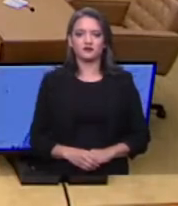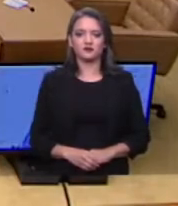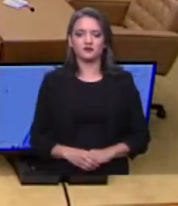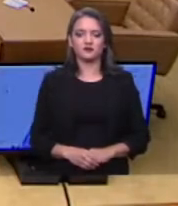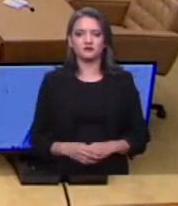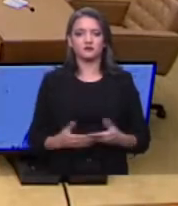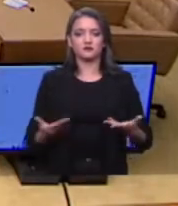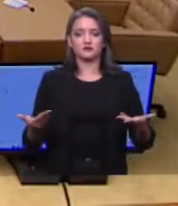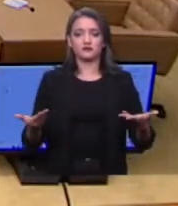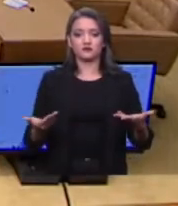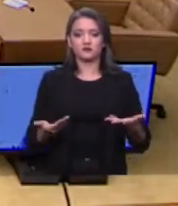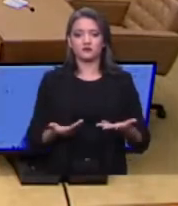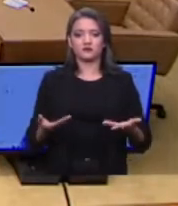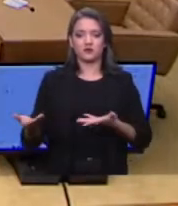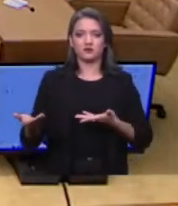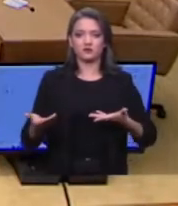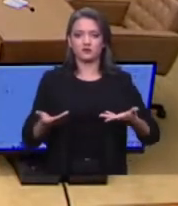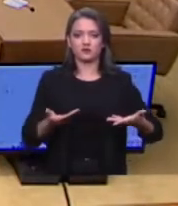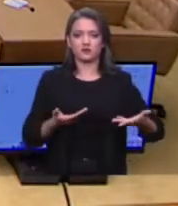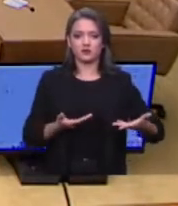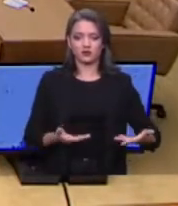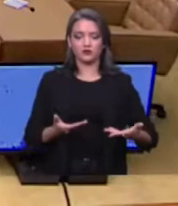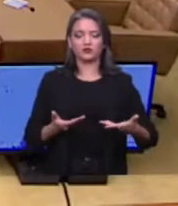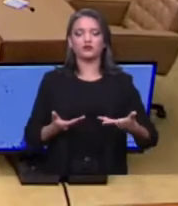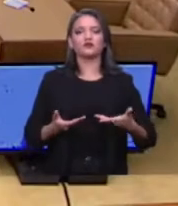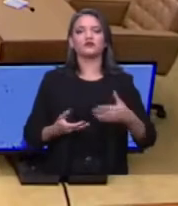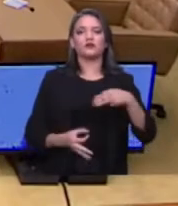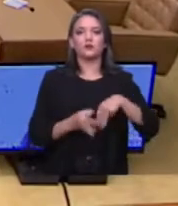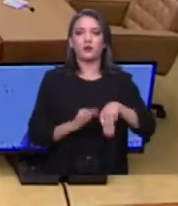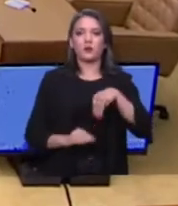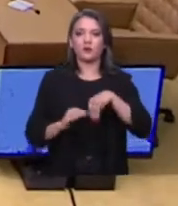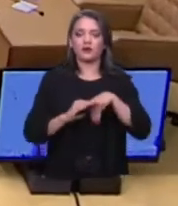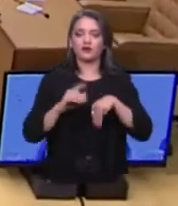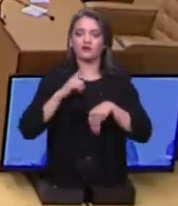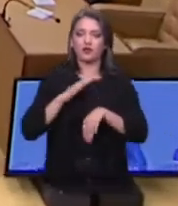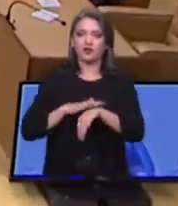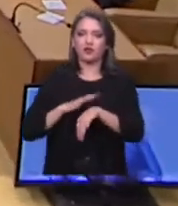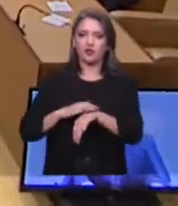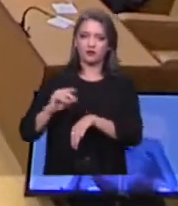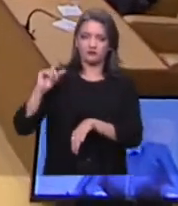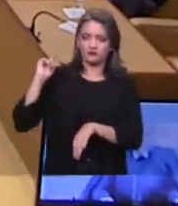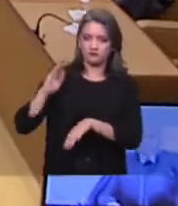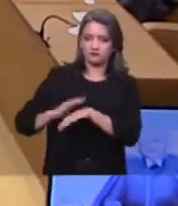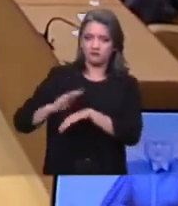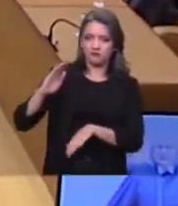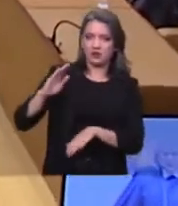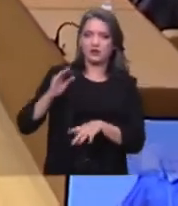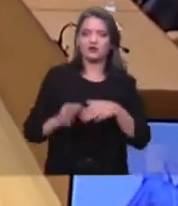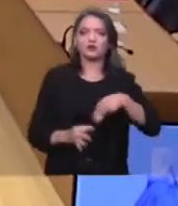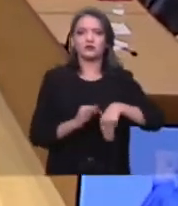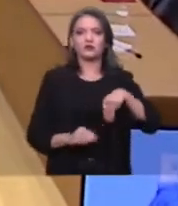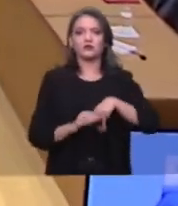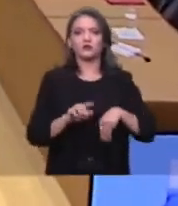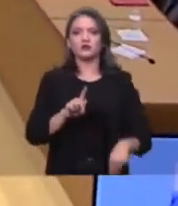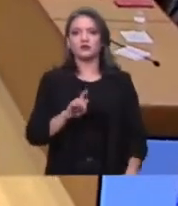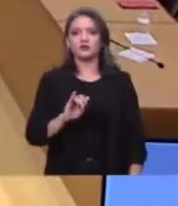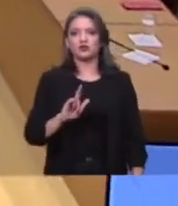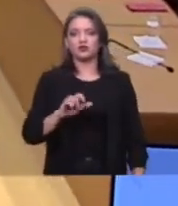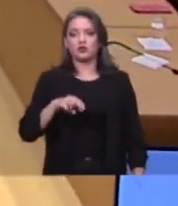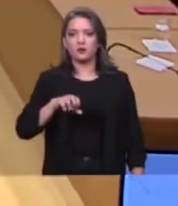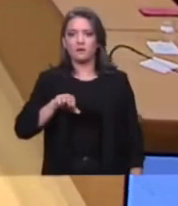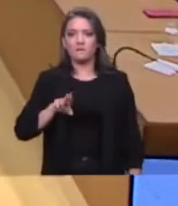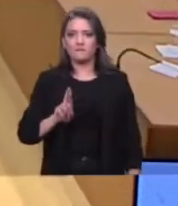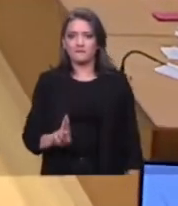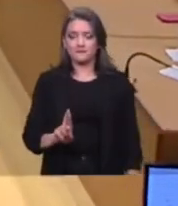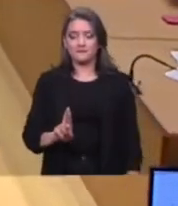convido o decano do tribunal suicência o ministro Gilmar Mendes e o mais moderno